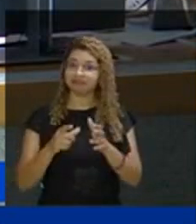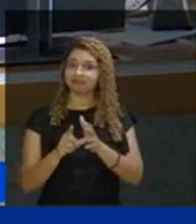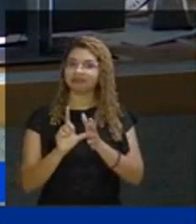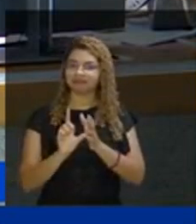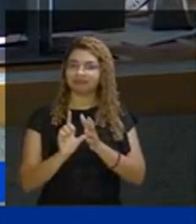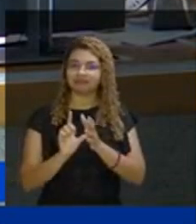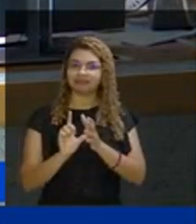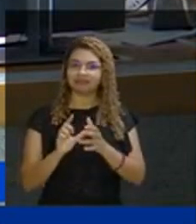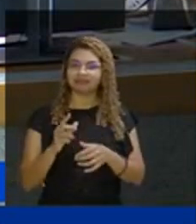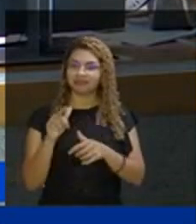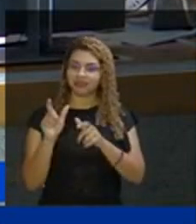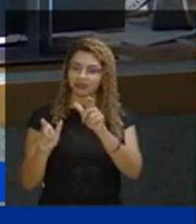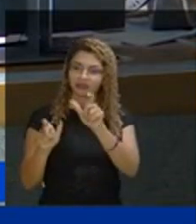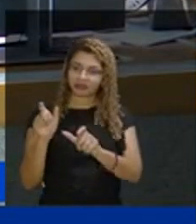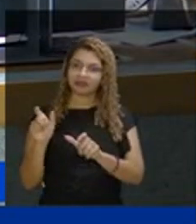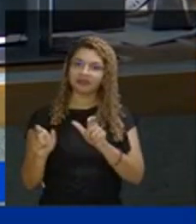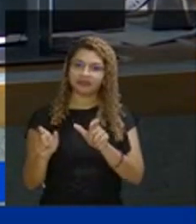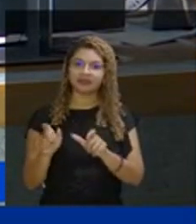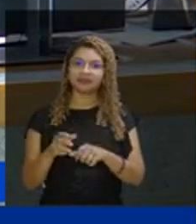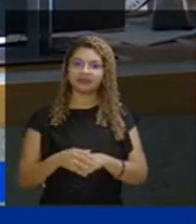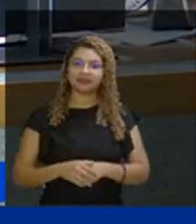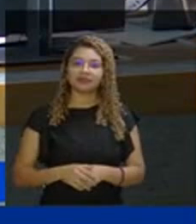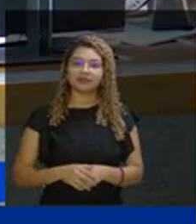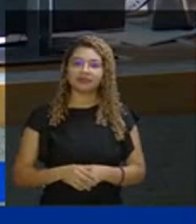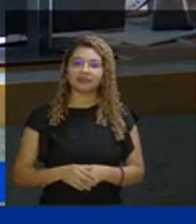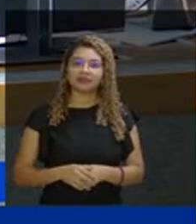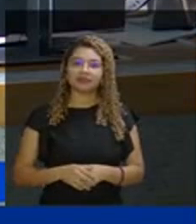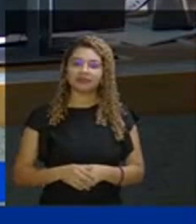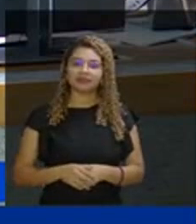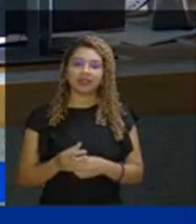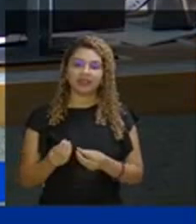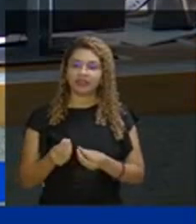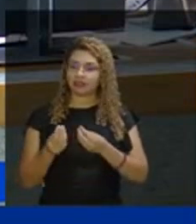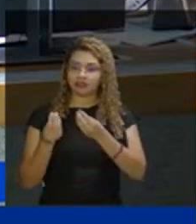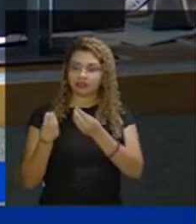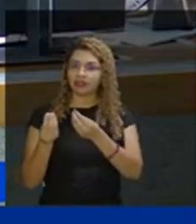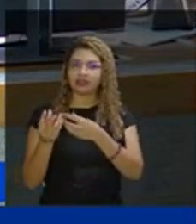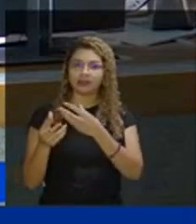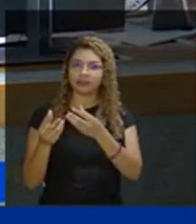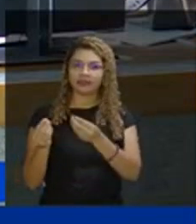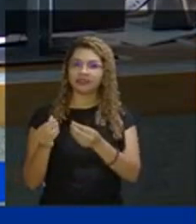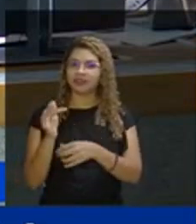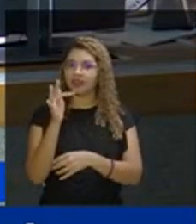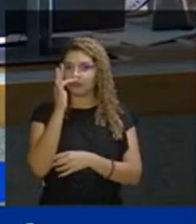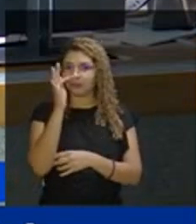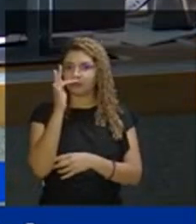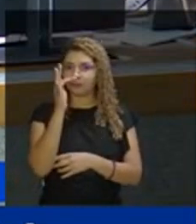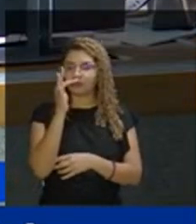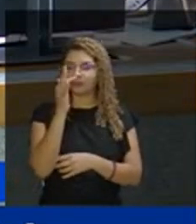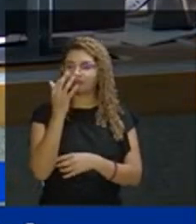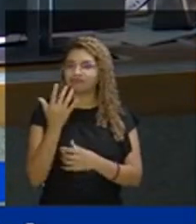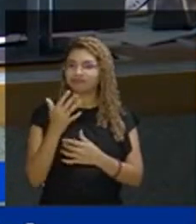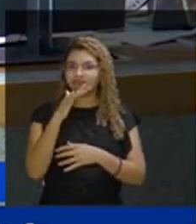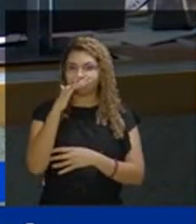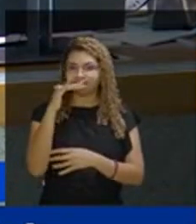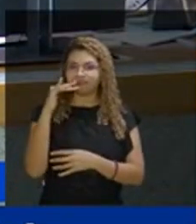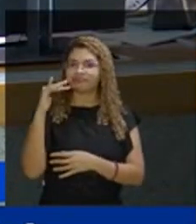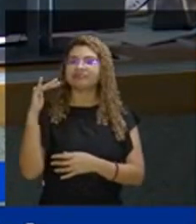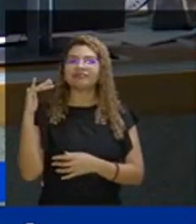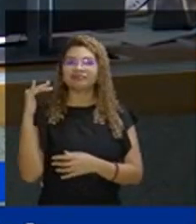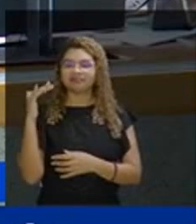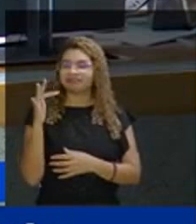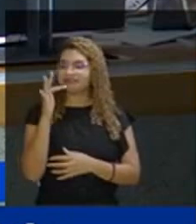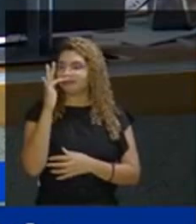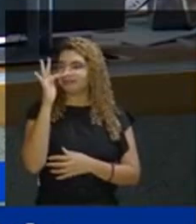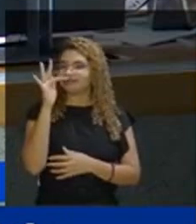a ela se dirigiram e entregaram, né? Então, com aquele perfume, né,